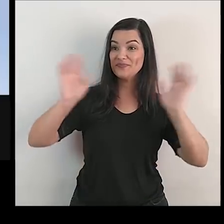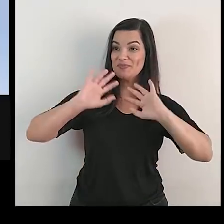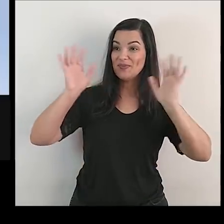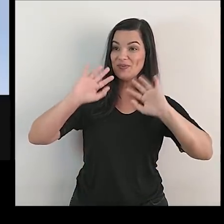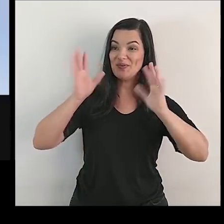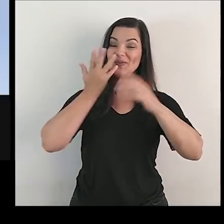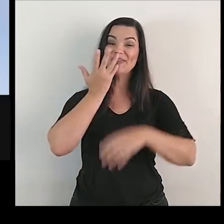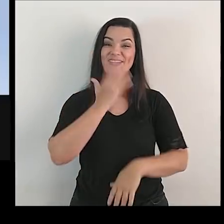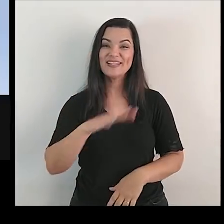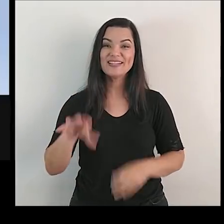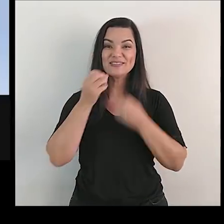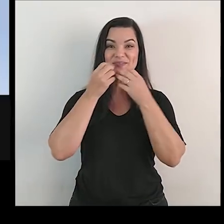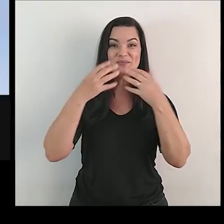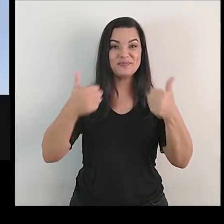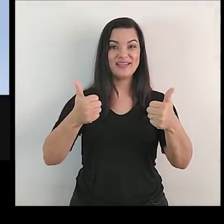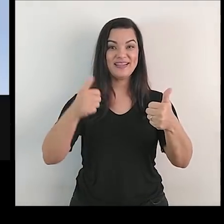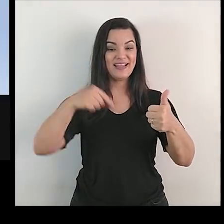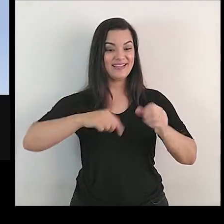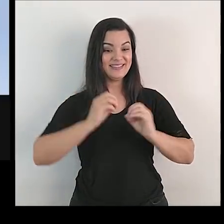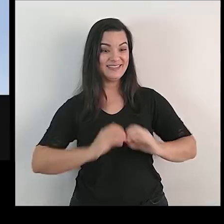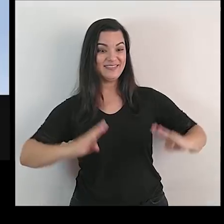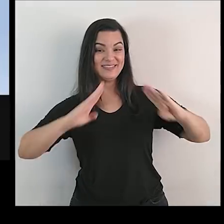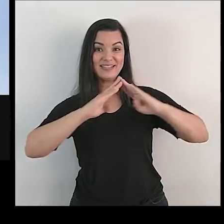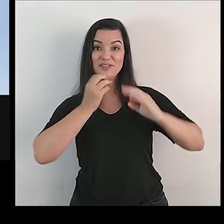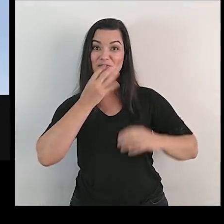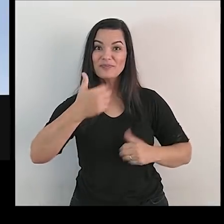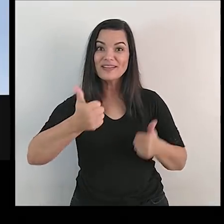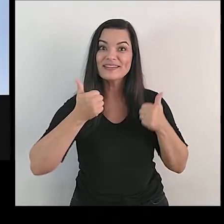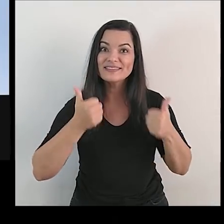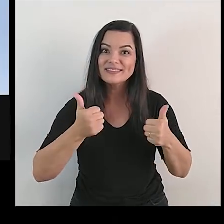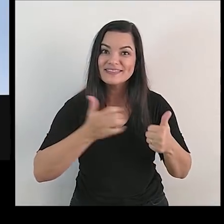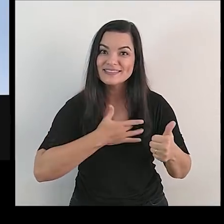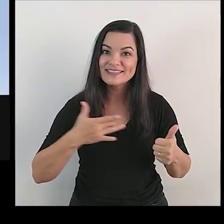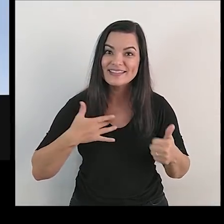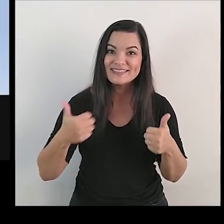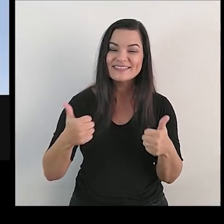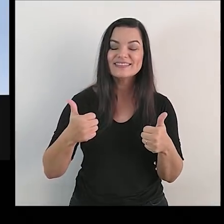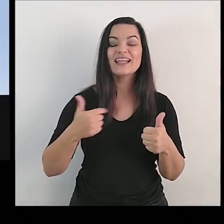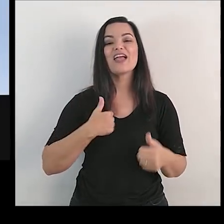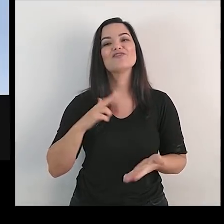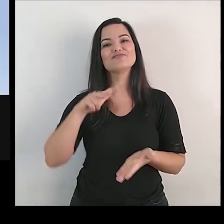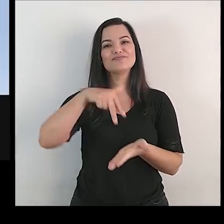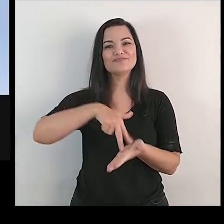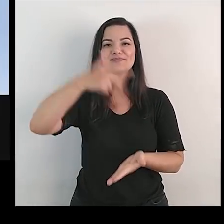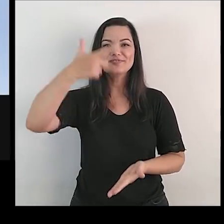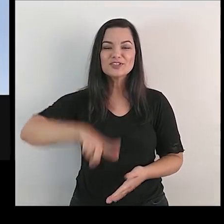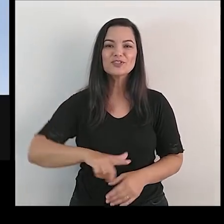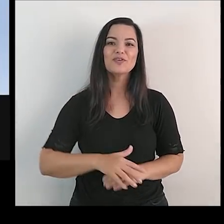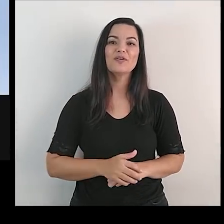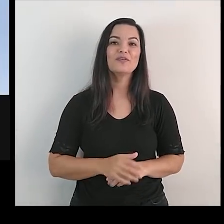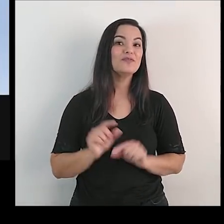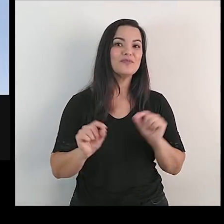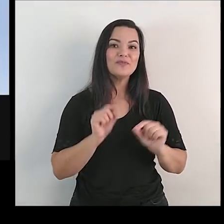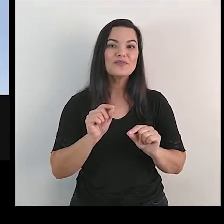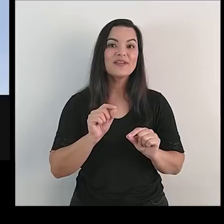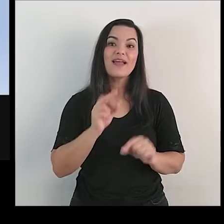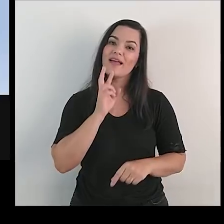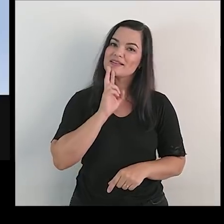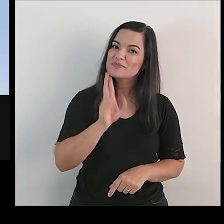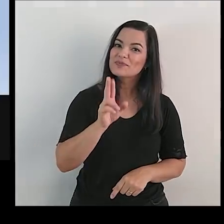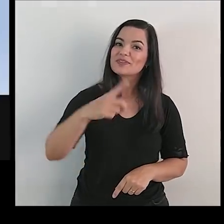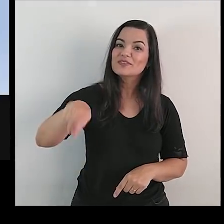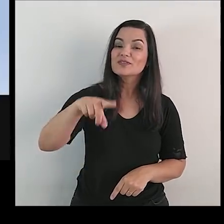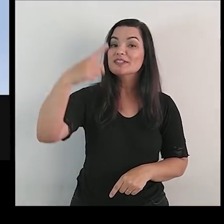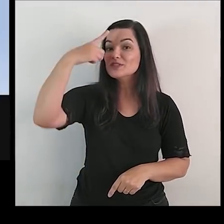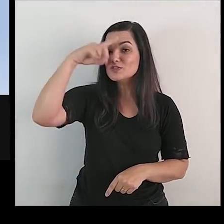Fala, galerinha dos Saberes em Casa, tudo bem com vocês? Estou aqui mais uma vez para responder as dúvidas que vocês têm sobre